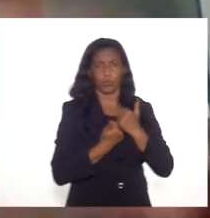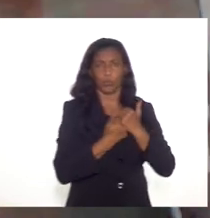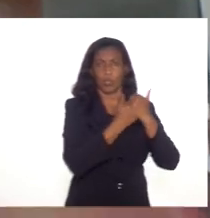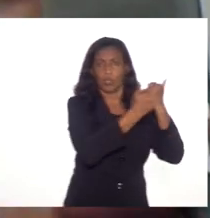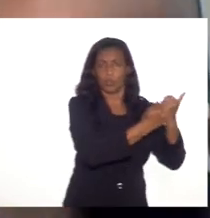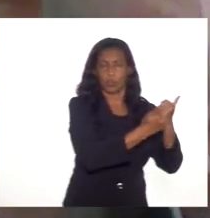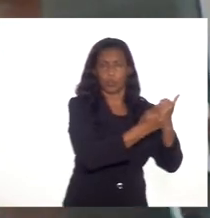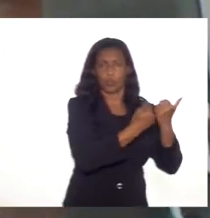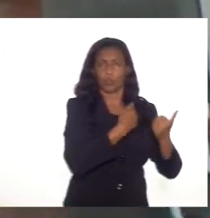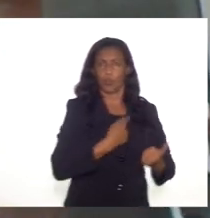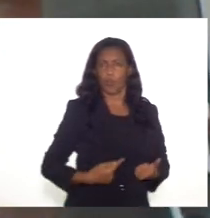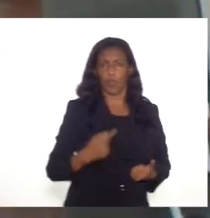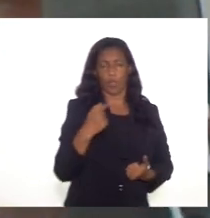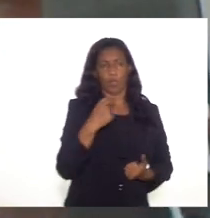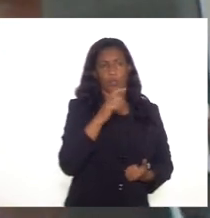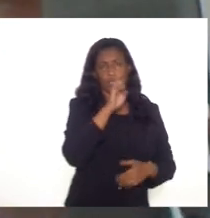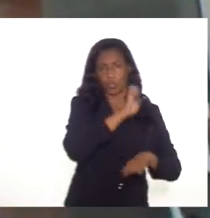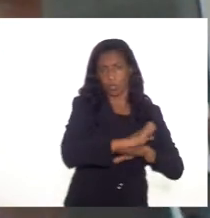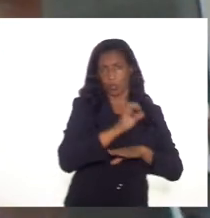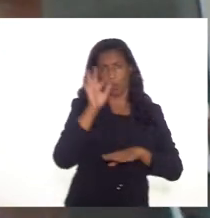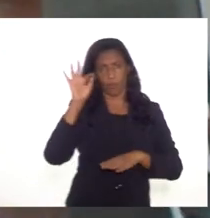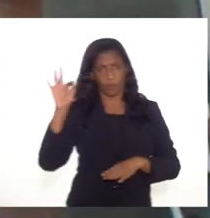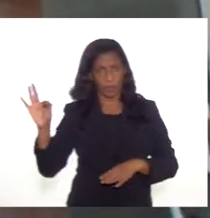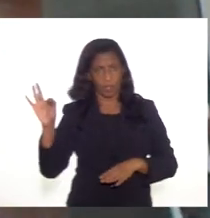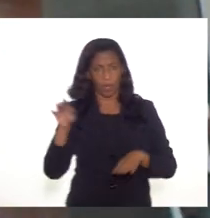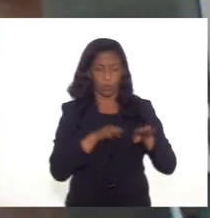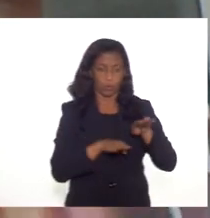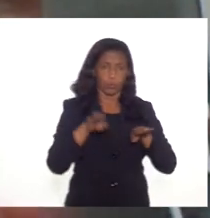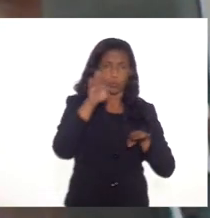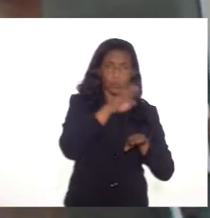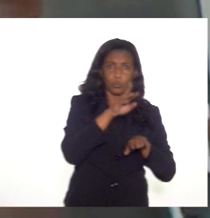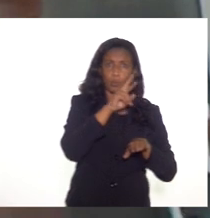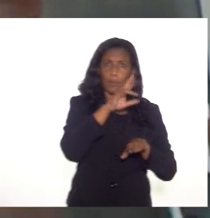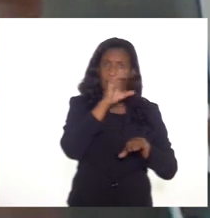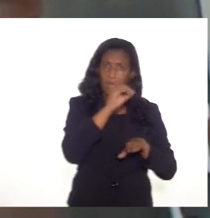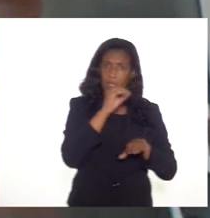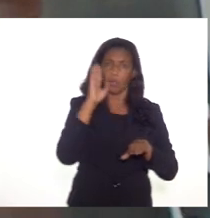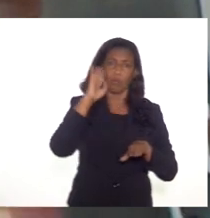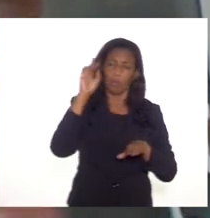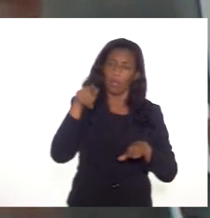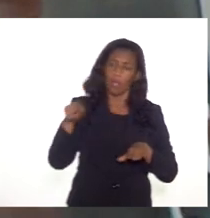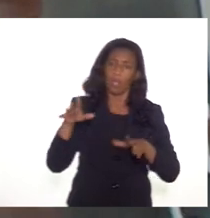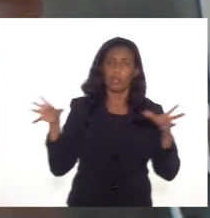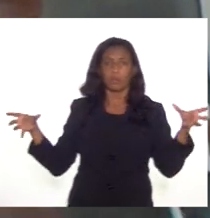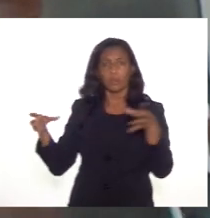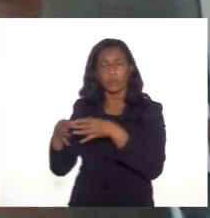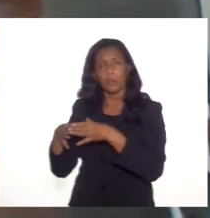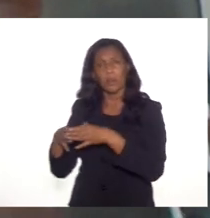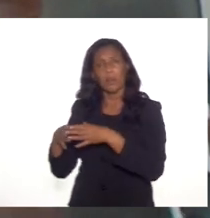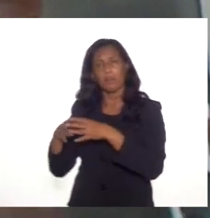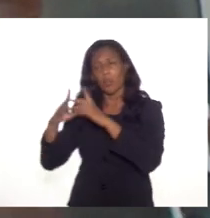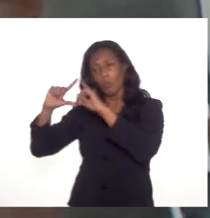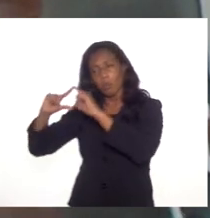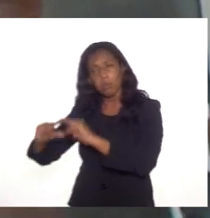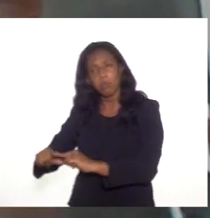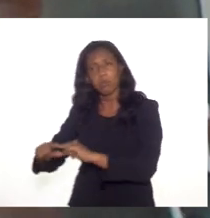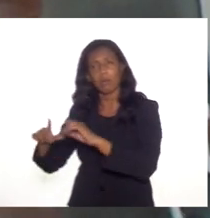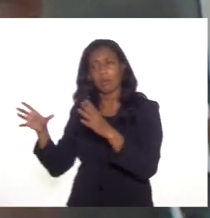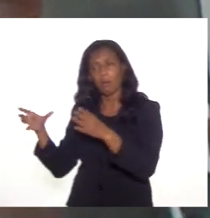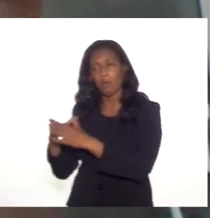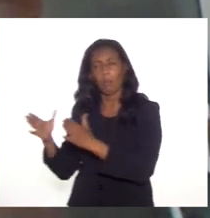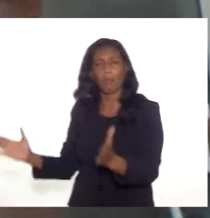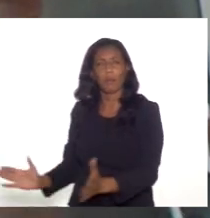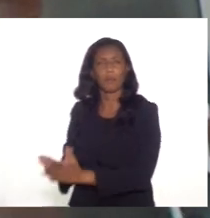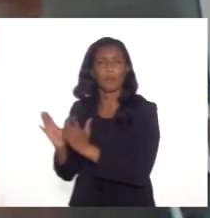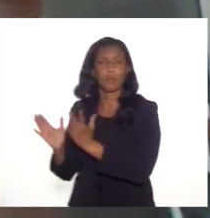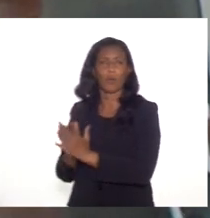governo estadual e federal, o Supera Rio vai dar também como prioridade a questão do pequeno empreendedor. E eu